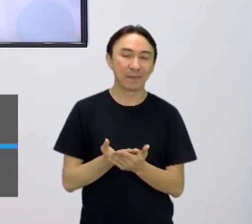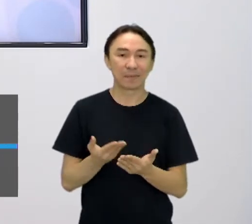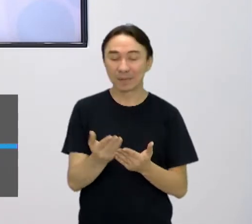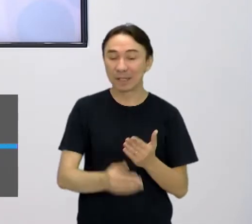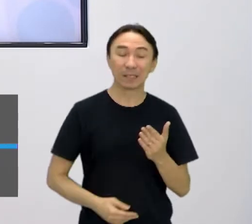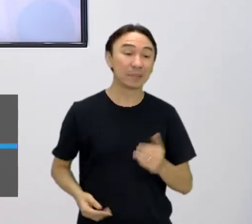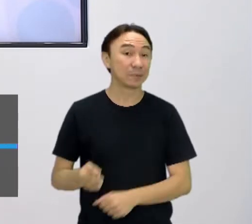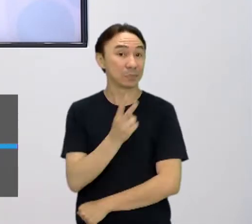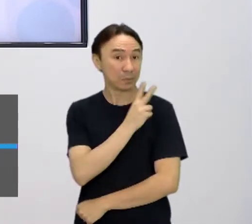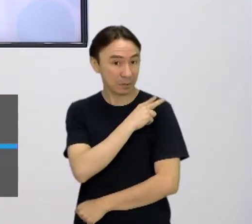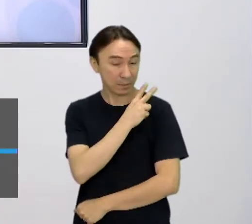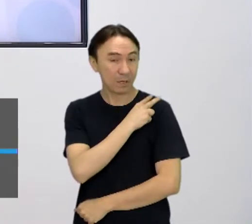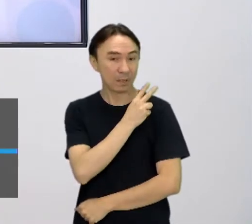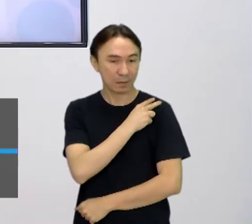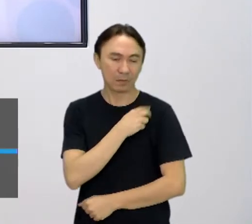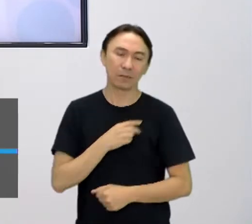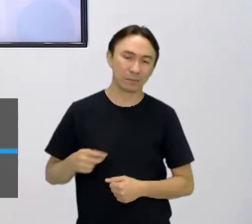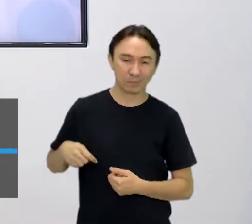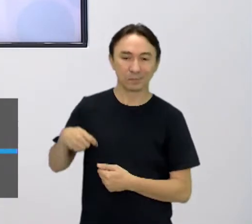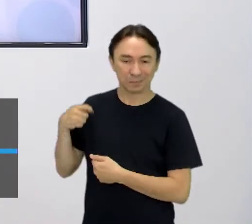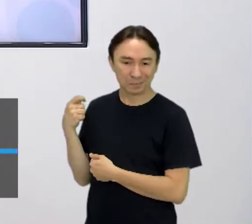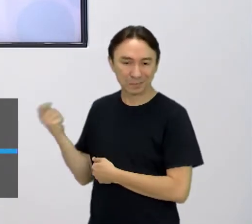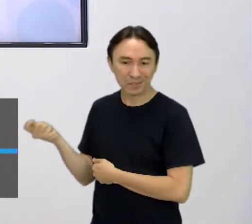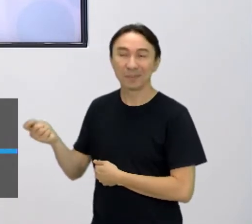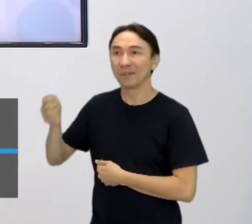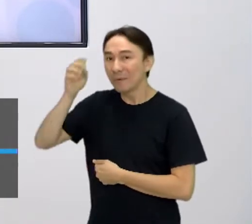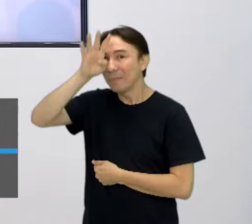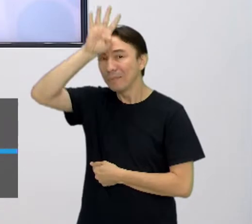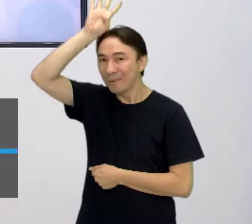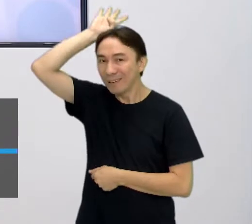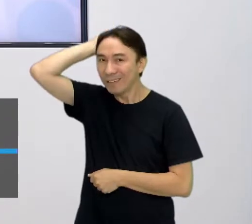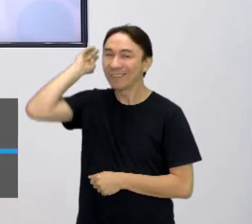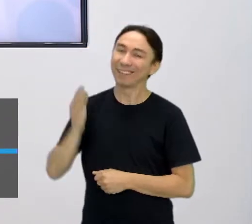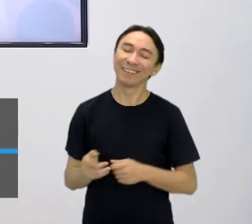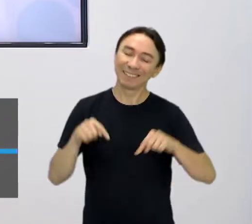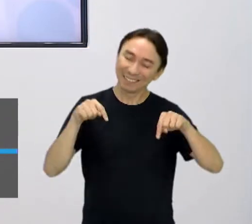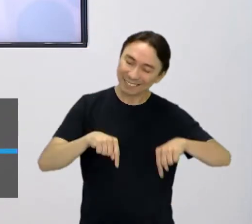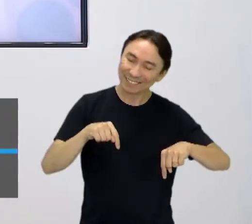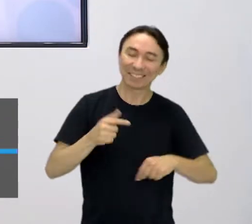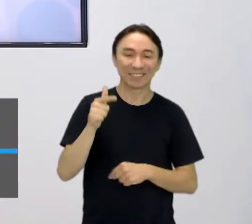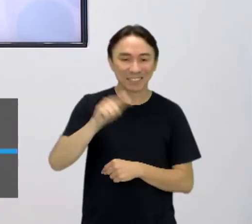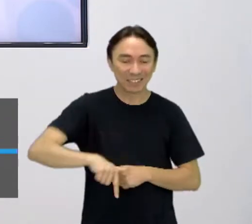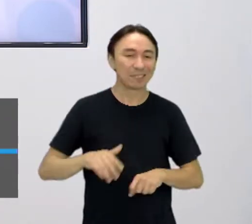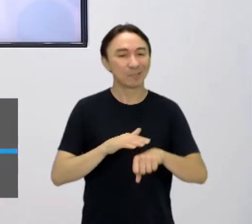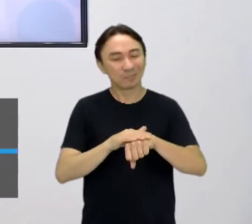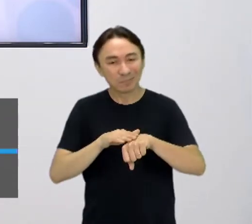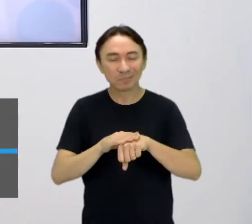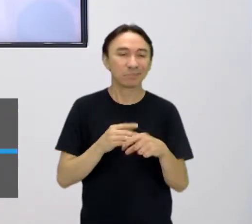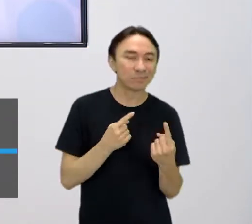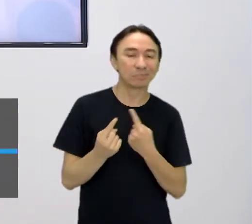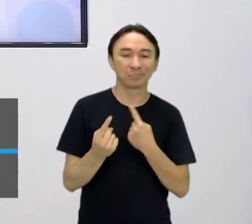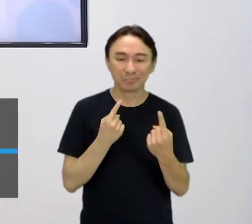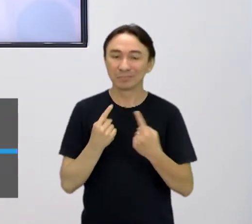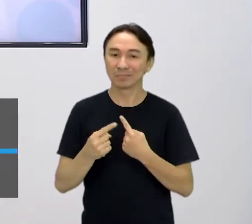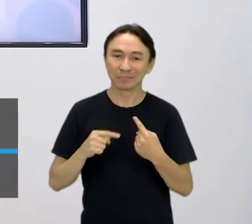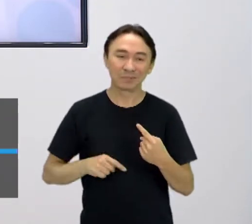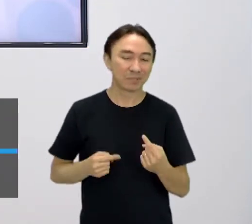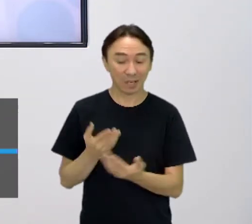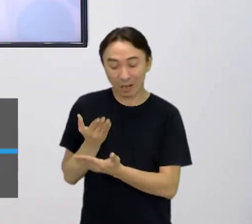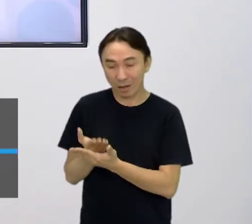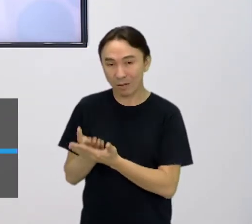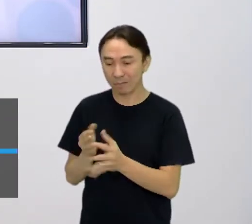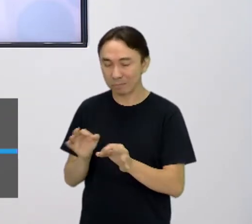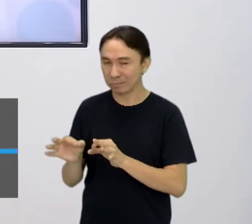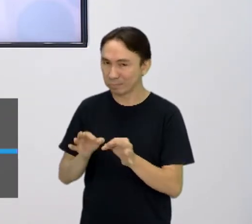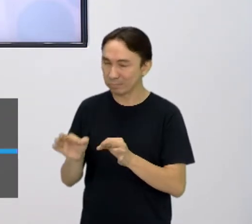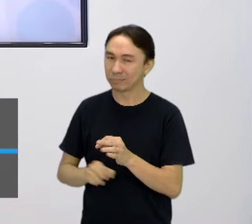Sou o professor Osmar e estarei aqui com vocês trocando ideia e conversando mais um pouquinho sobre essa aula preparada com muito capricho aí para vocês.